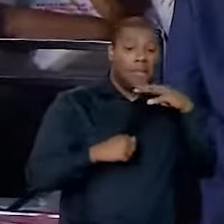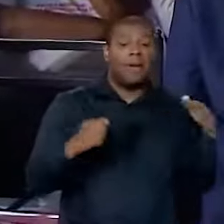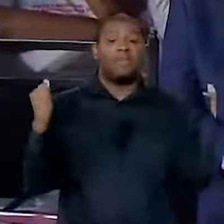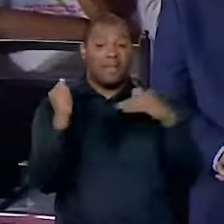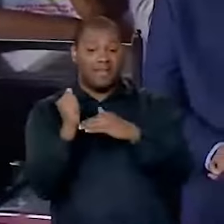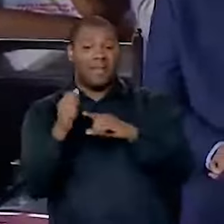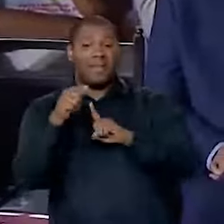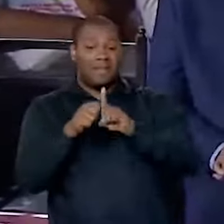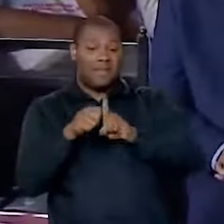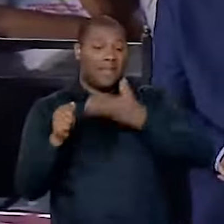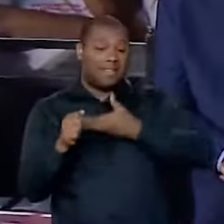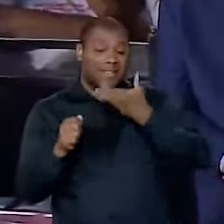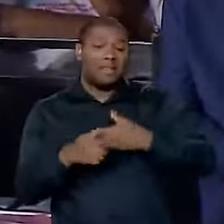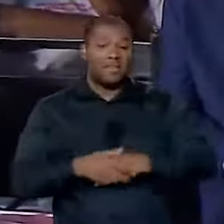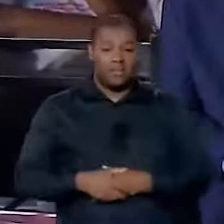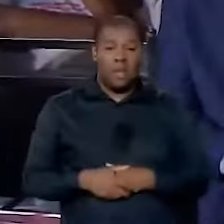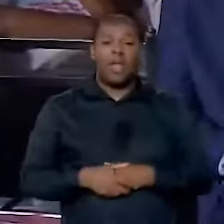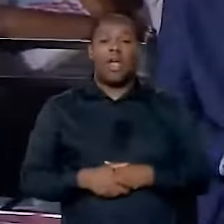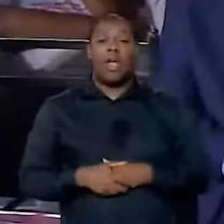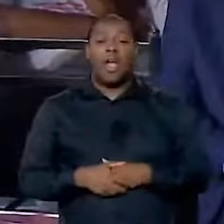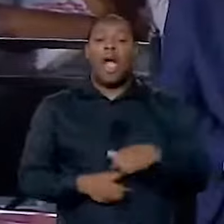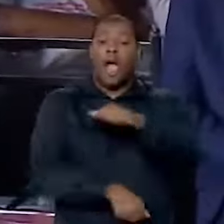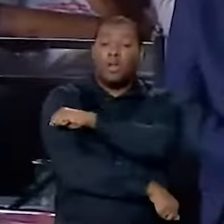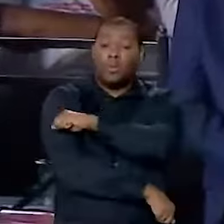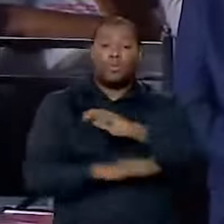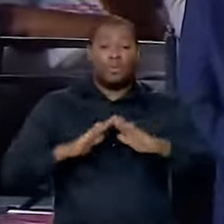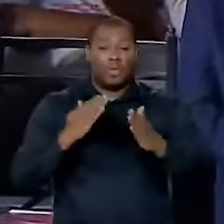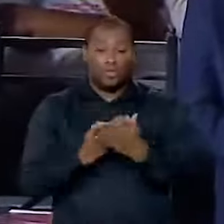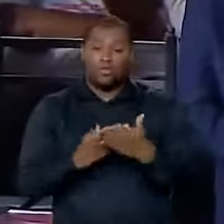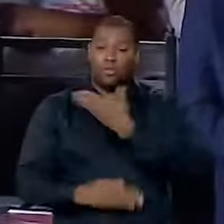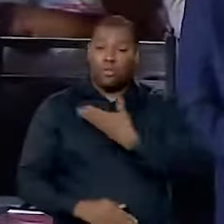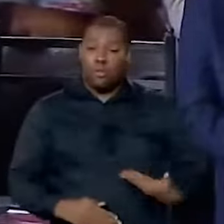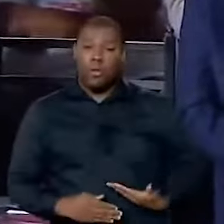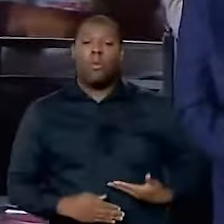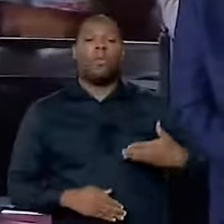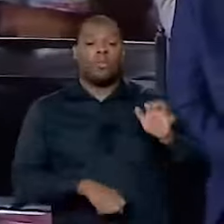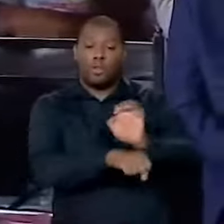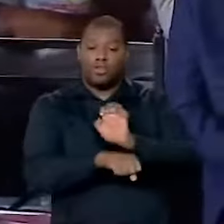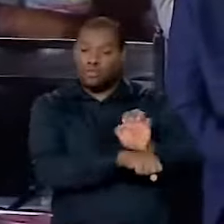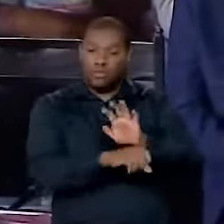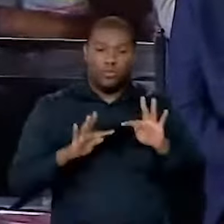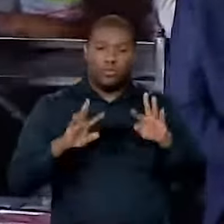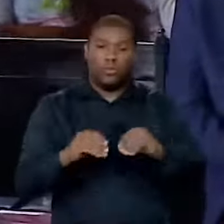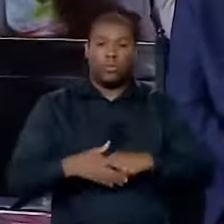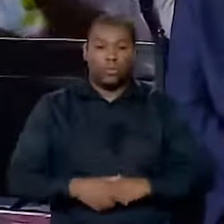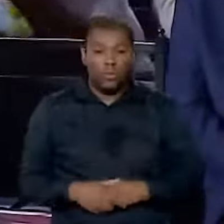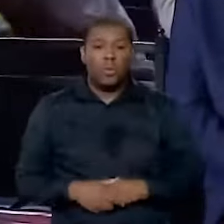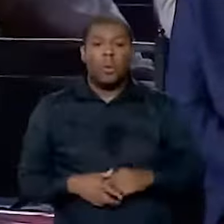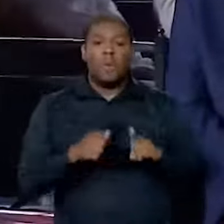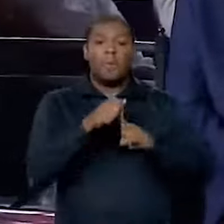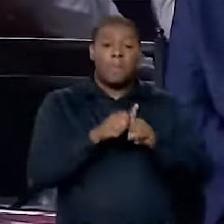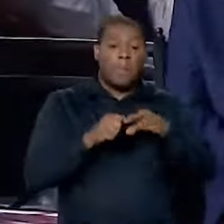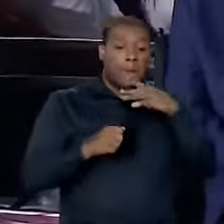está depositando em todos os estados. Se chegar nos 10 meses, essa jovem ou esse jovem tiver